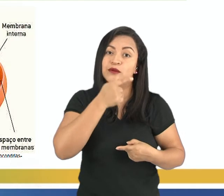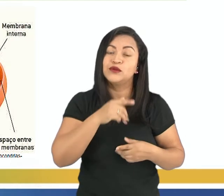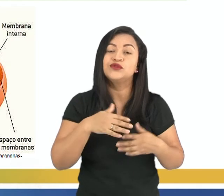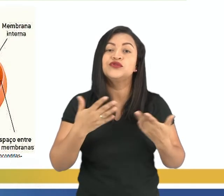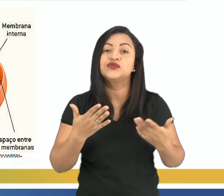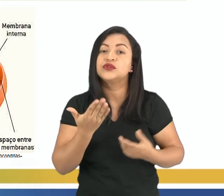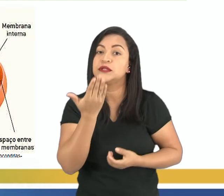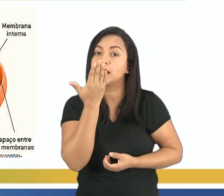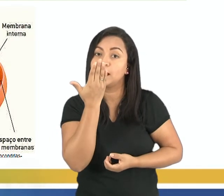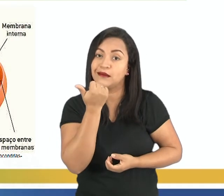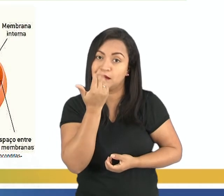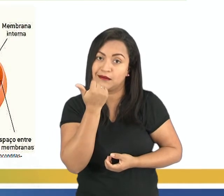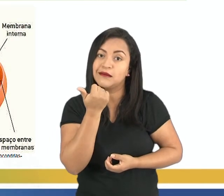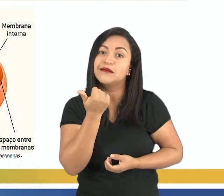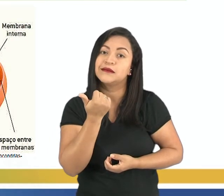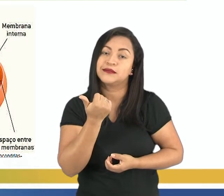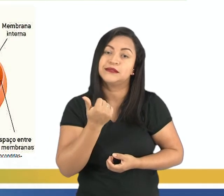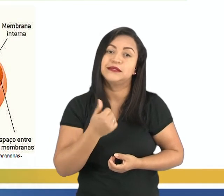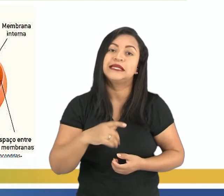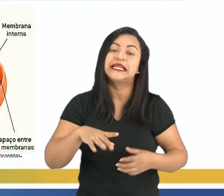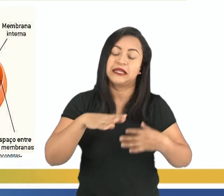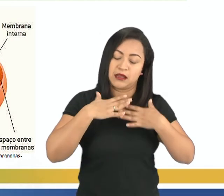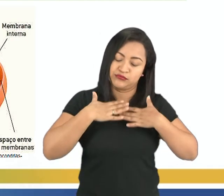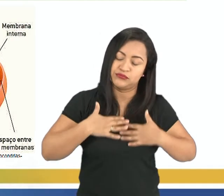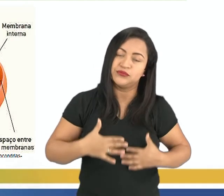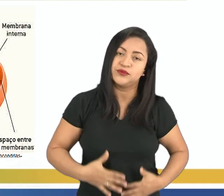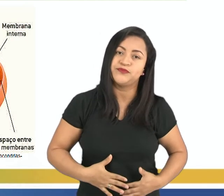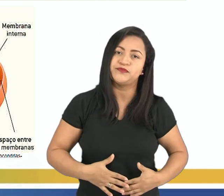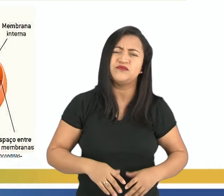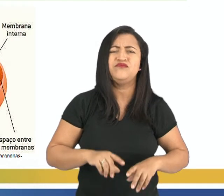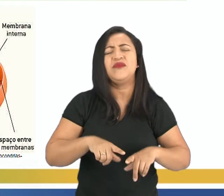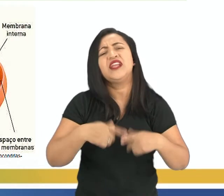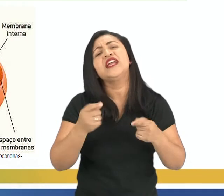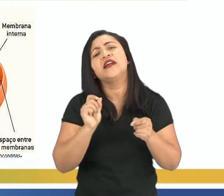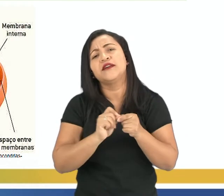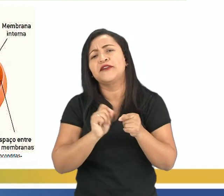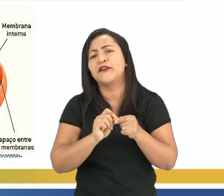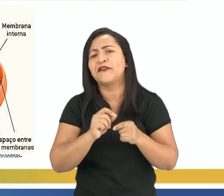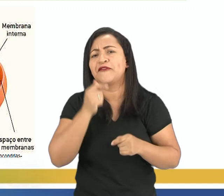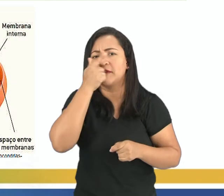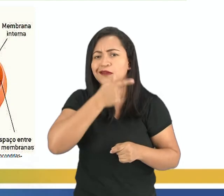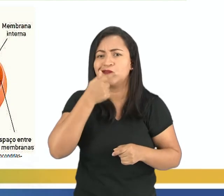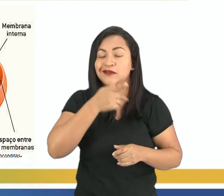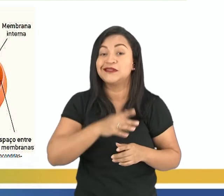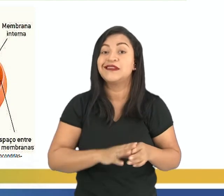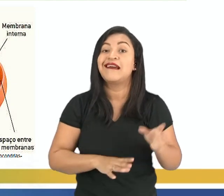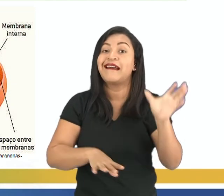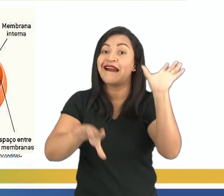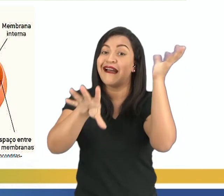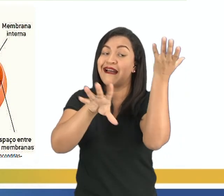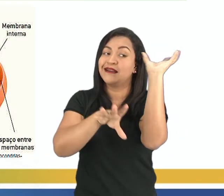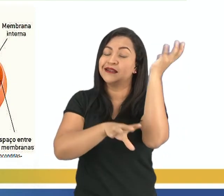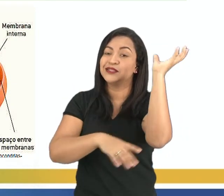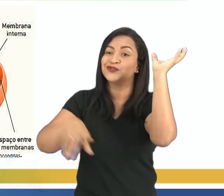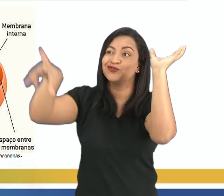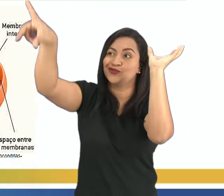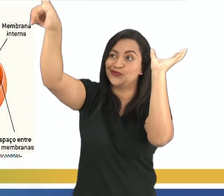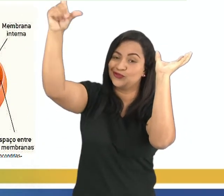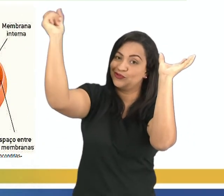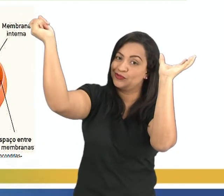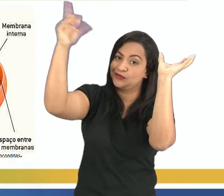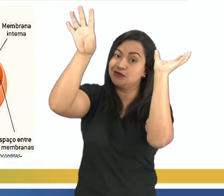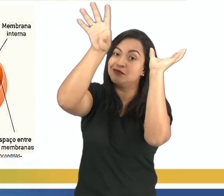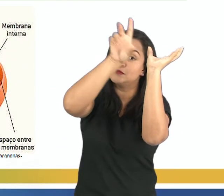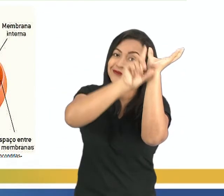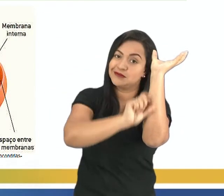adquirir através da alimentação. Quem produziu a glicose? As plantas no processo de fotossíntese.